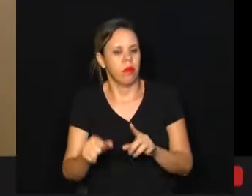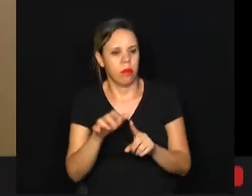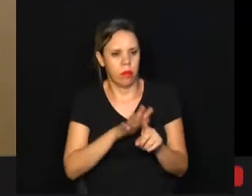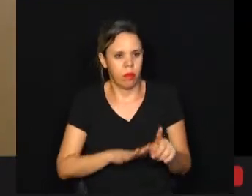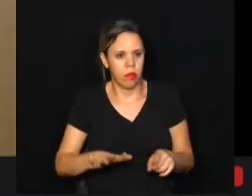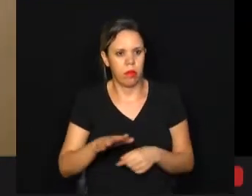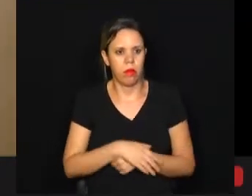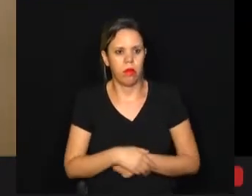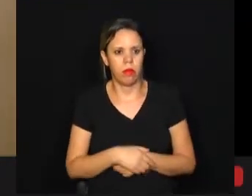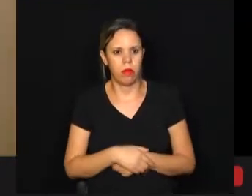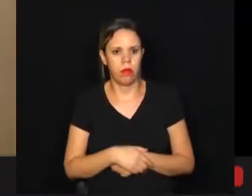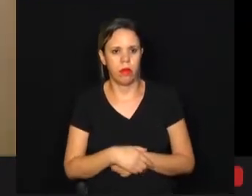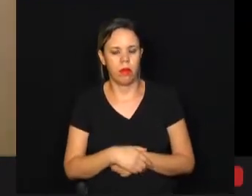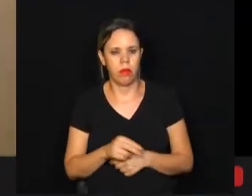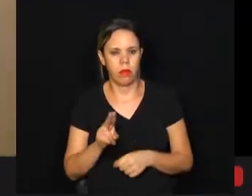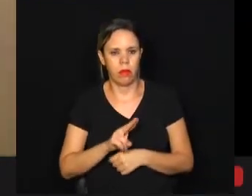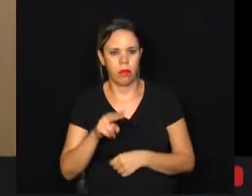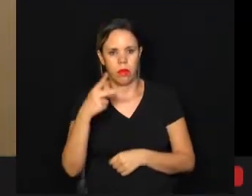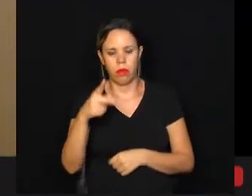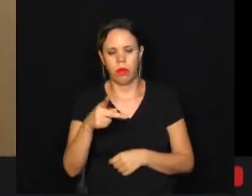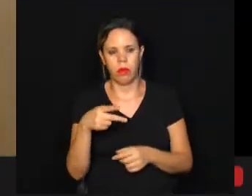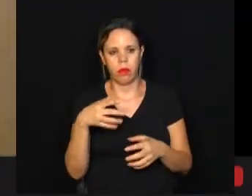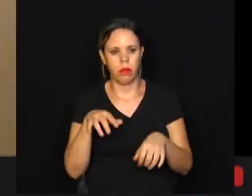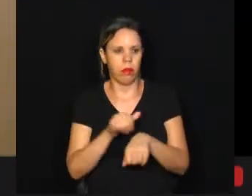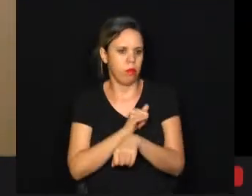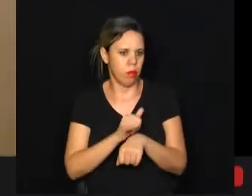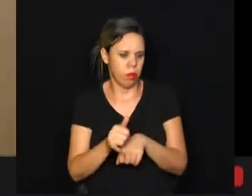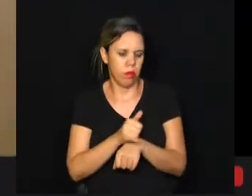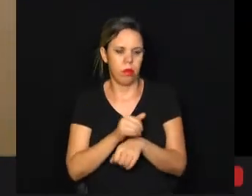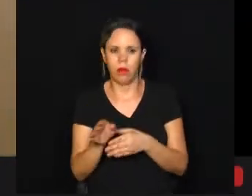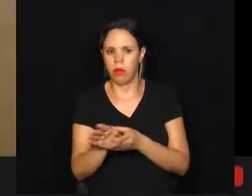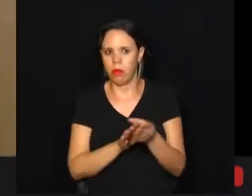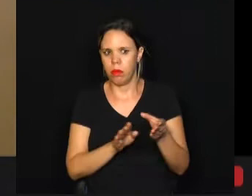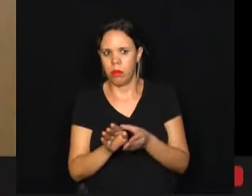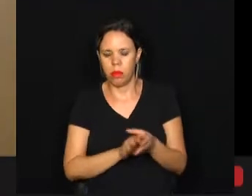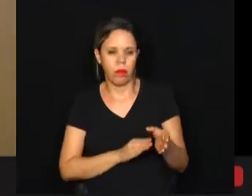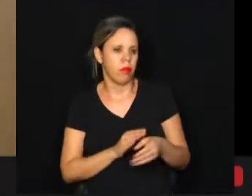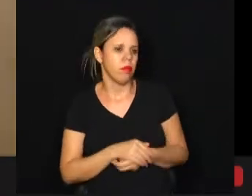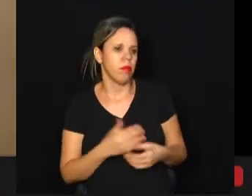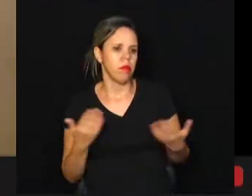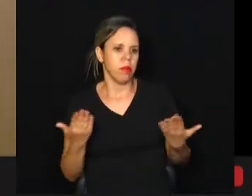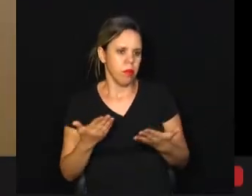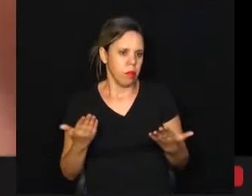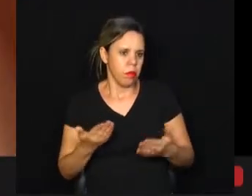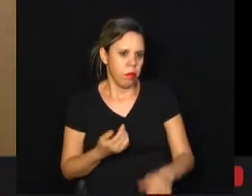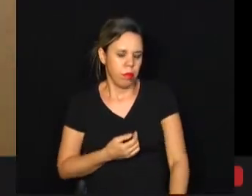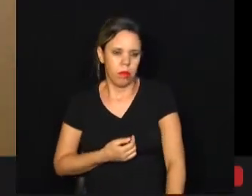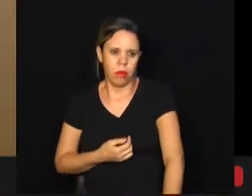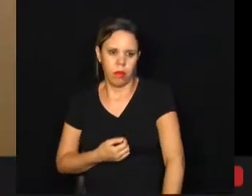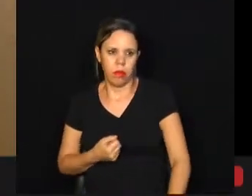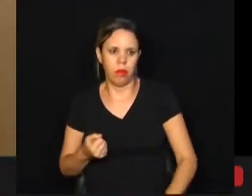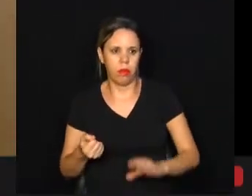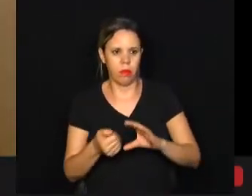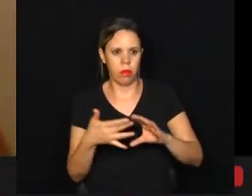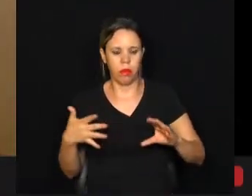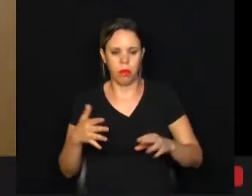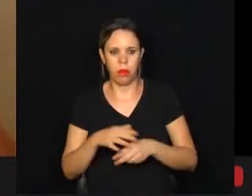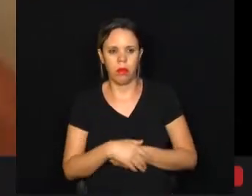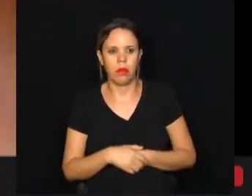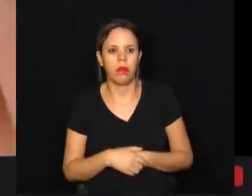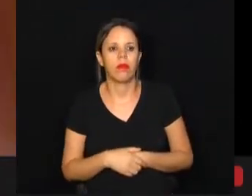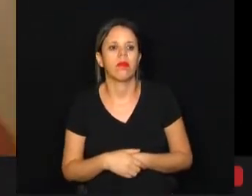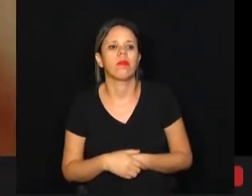fazer isso, seja através dos seus mecanismos, como o Conselho, né, que agora está com uma caracterização que